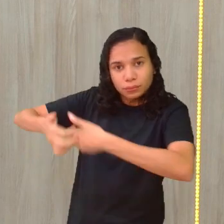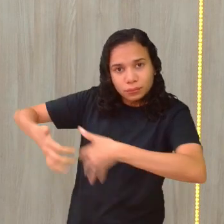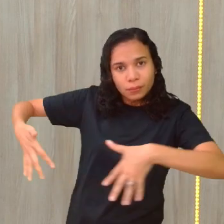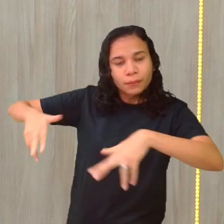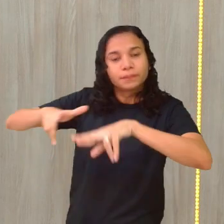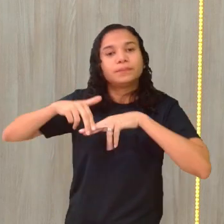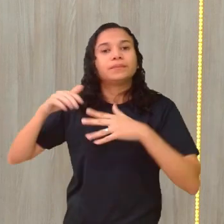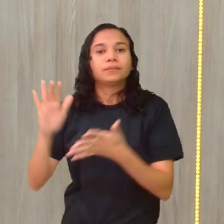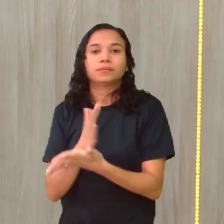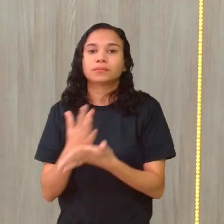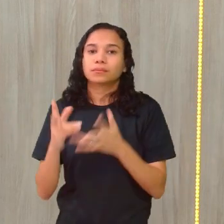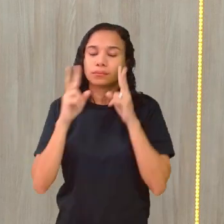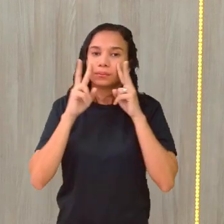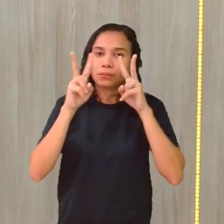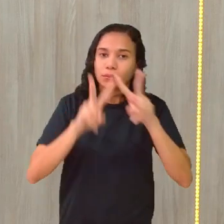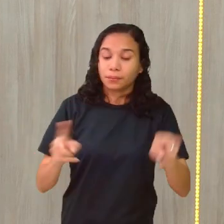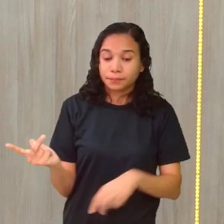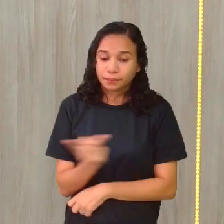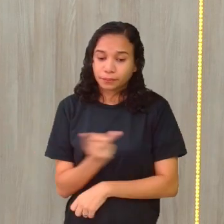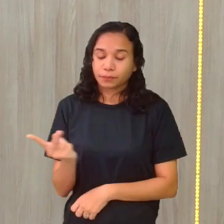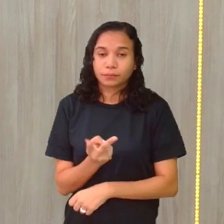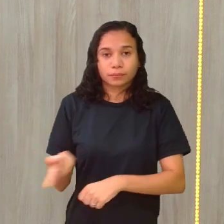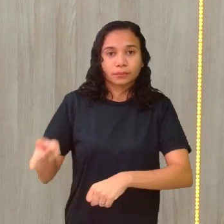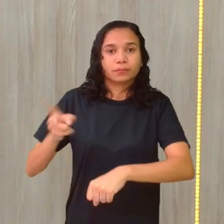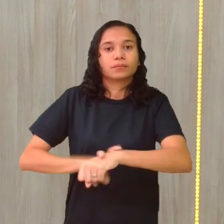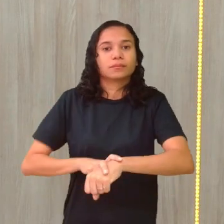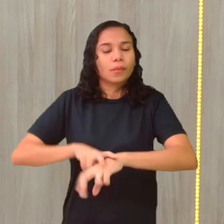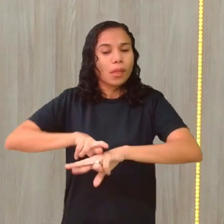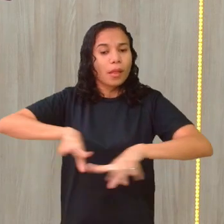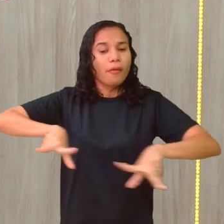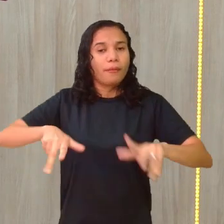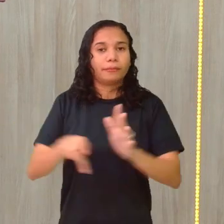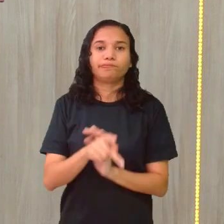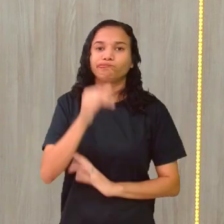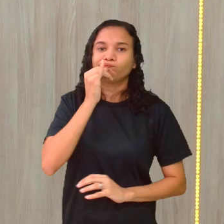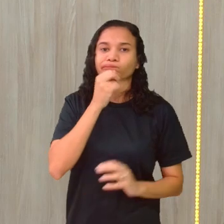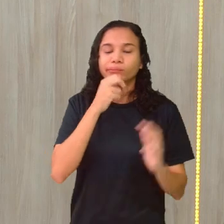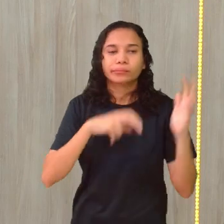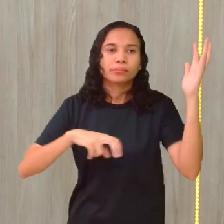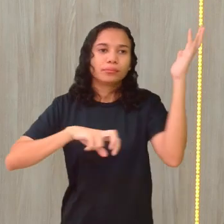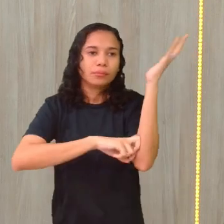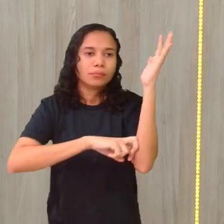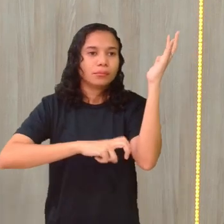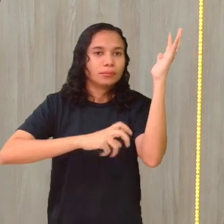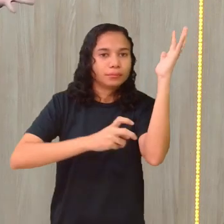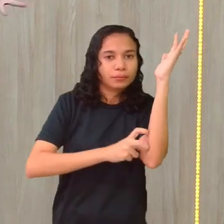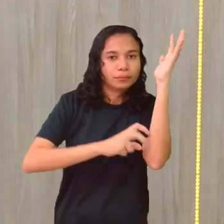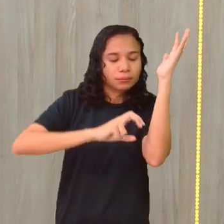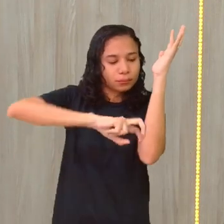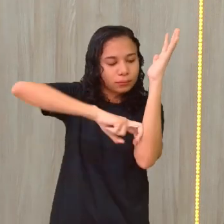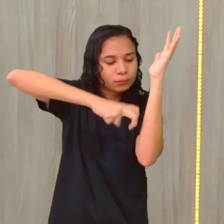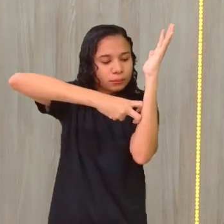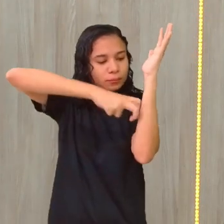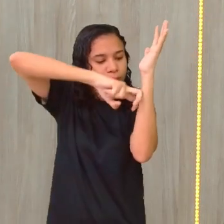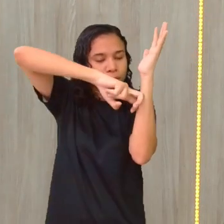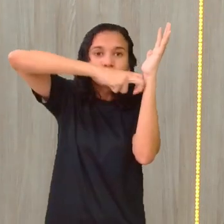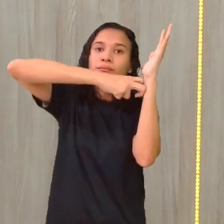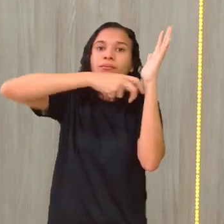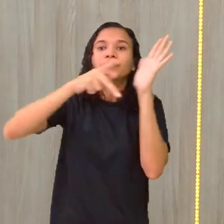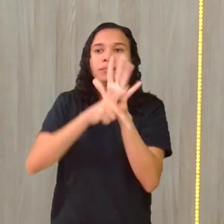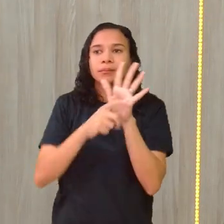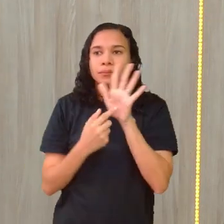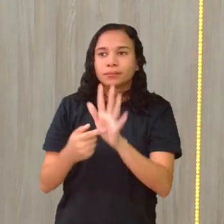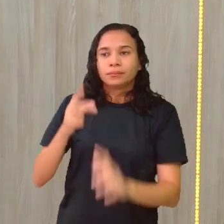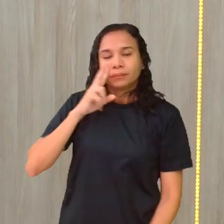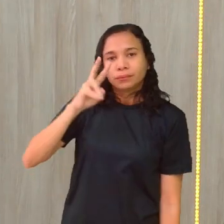Então, algumas vocês vão ver nos dois locais e outras não. A escalada, por exemplo, né? Que a professora Carol já citou e eu trouxe aí a